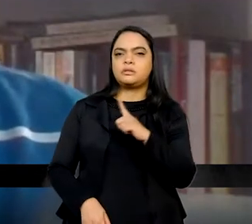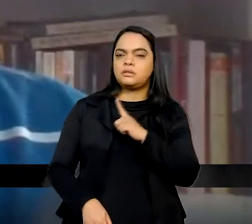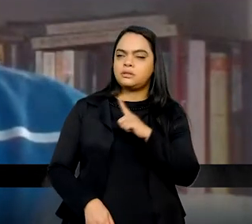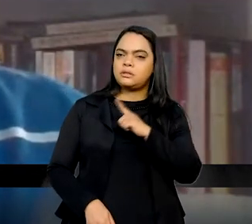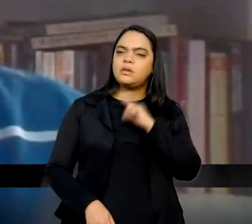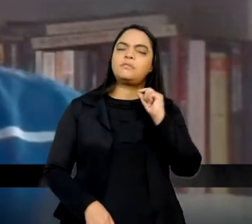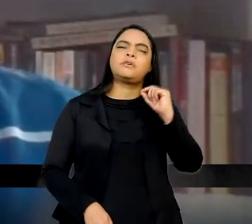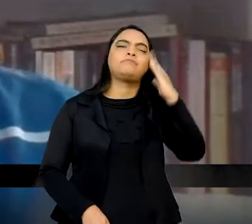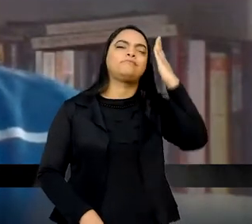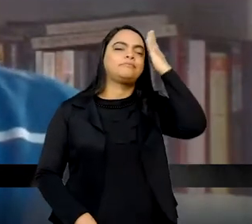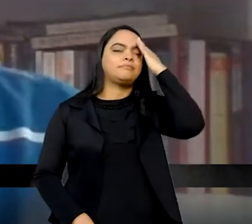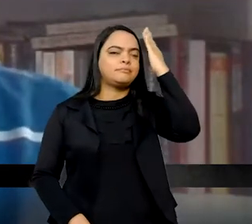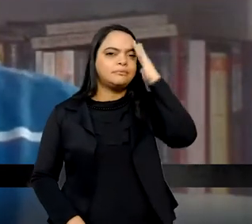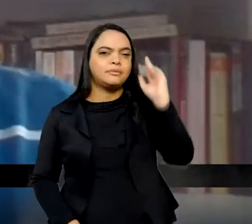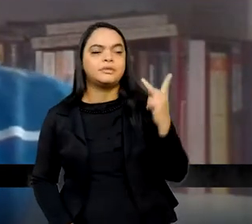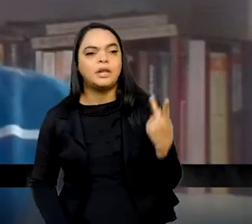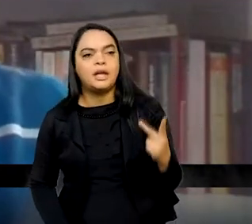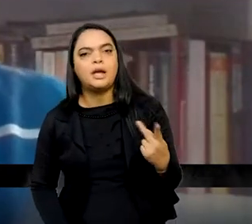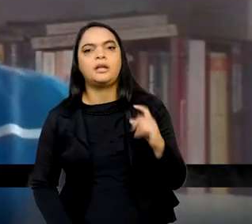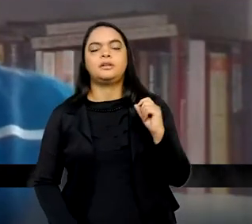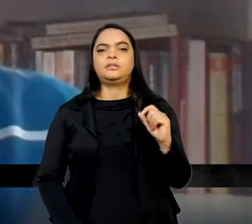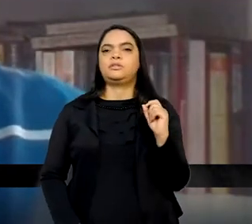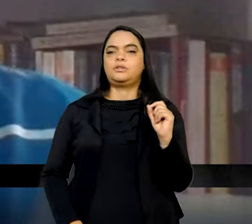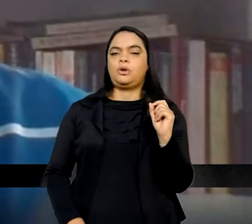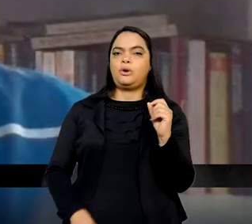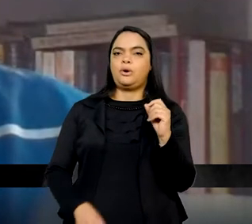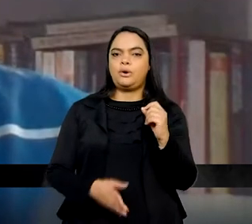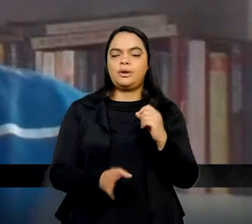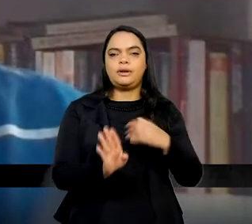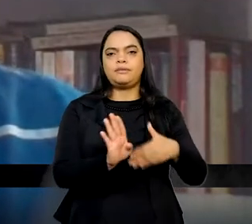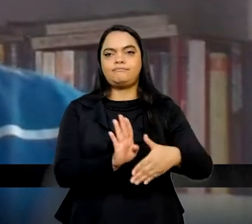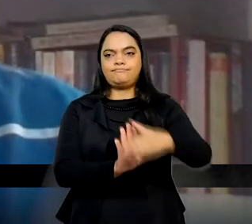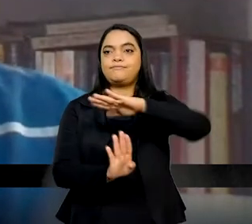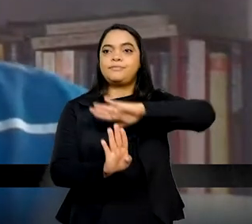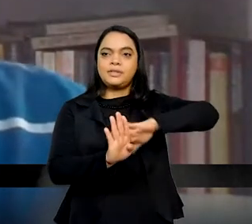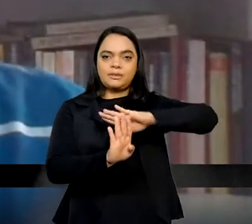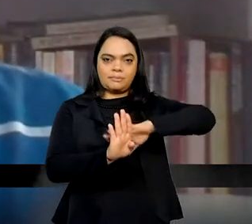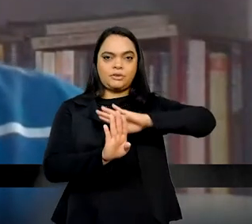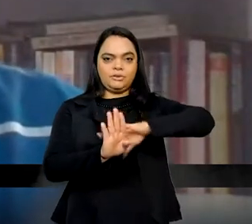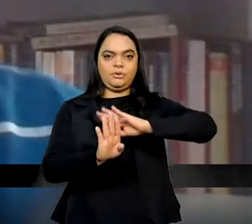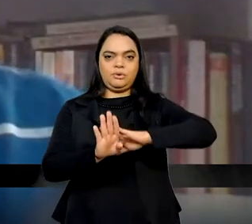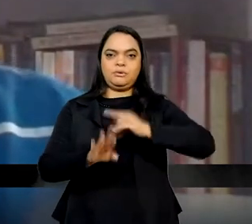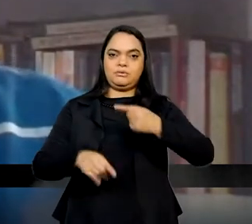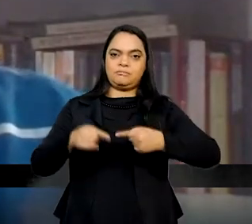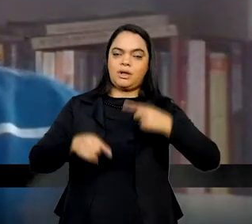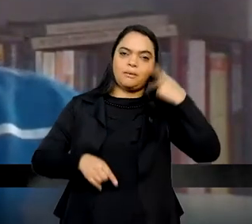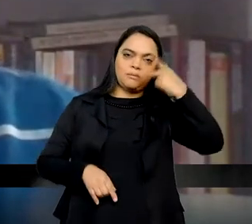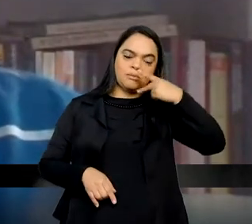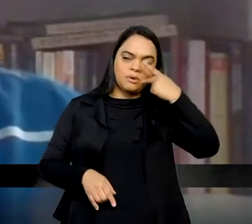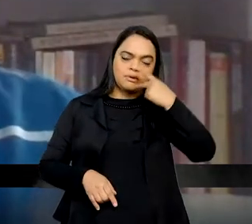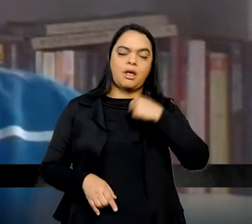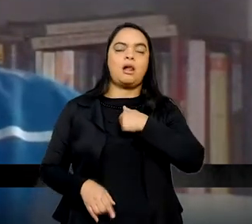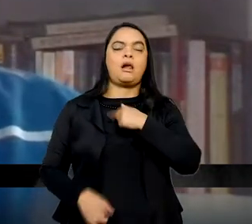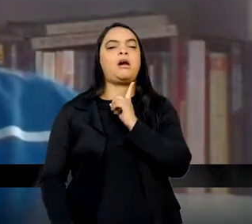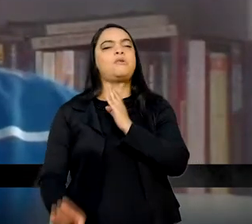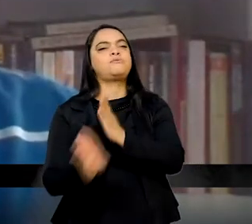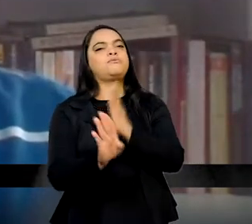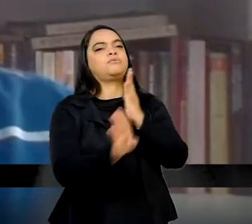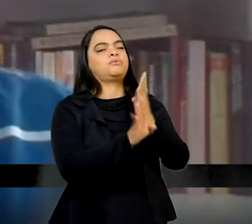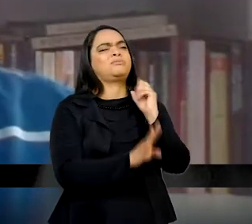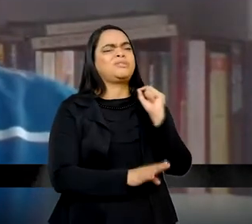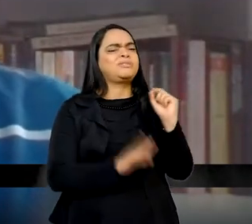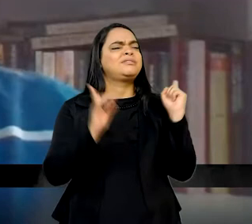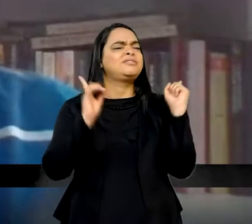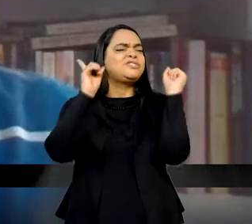de entender a história dos bastidores da política, mas que eu fui descobrindo que seria